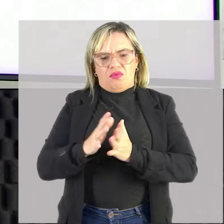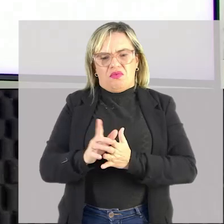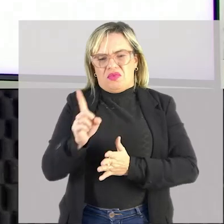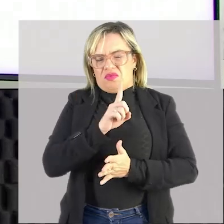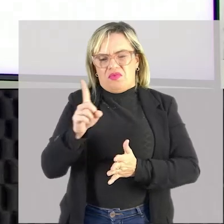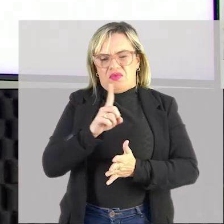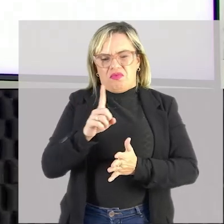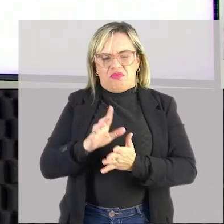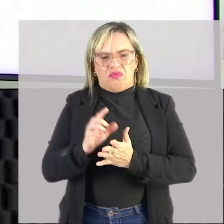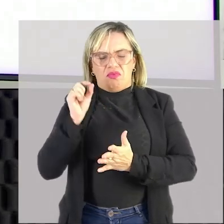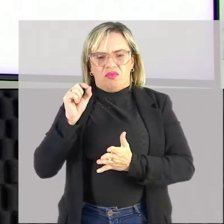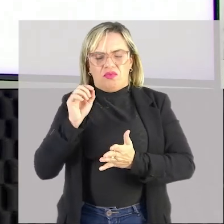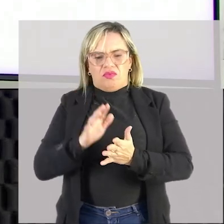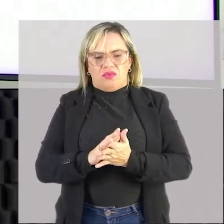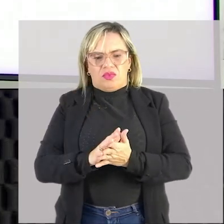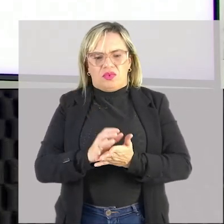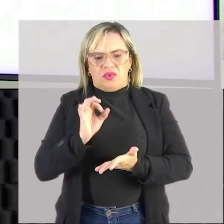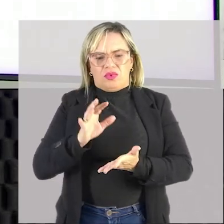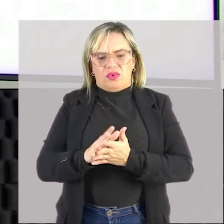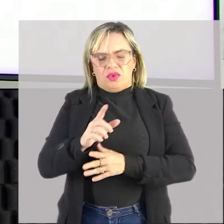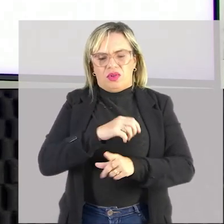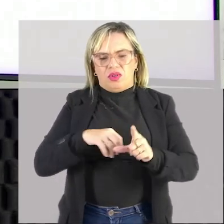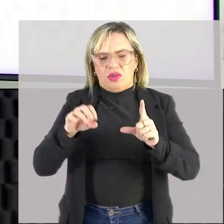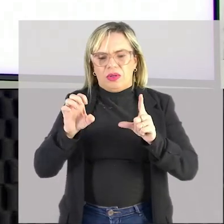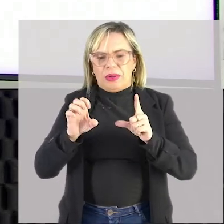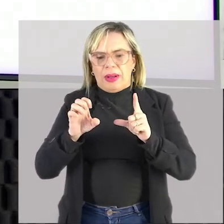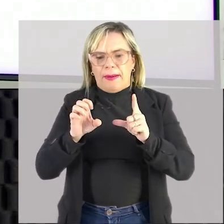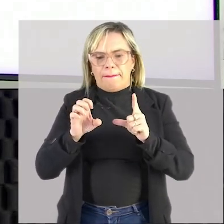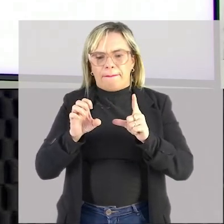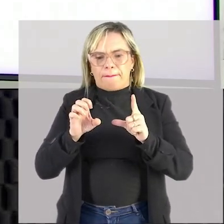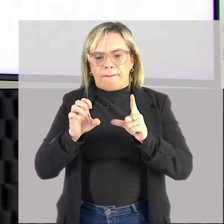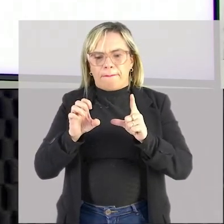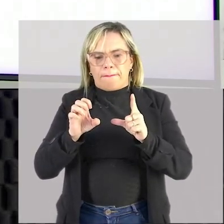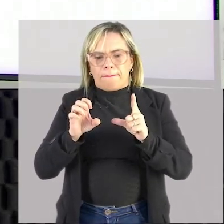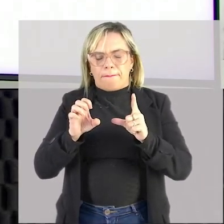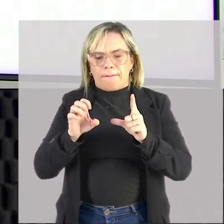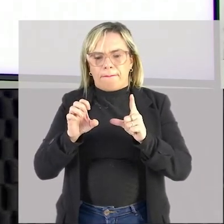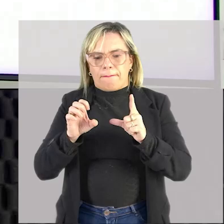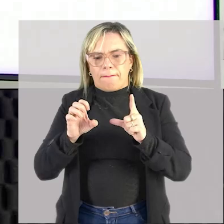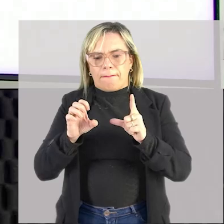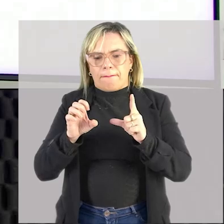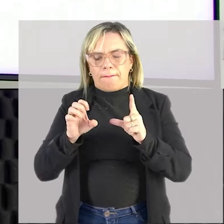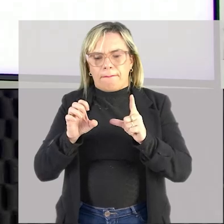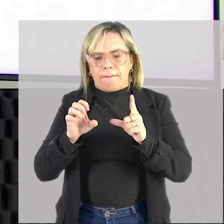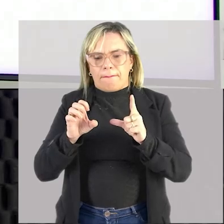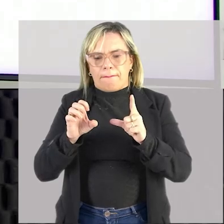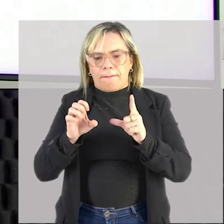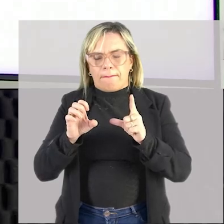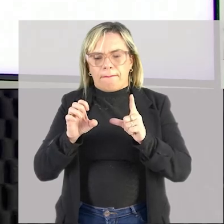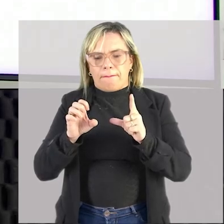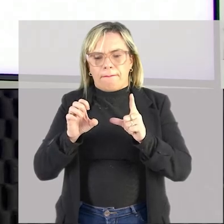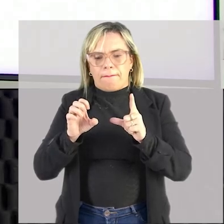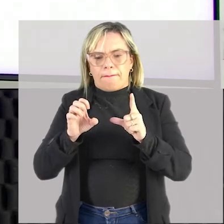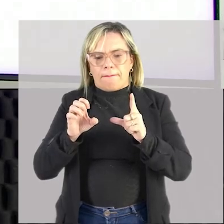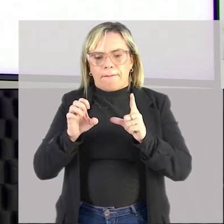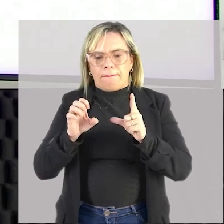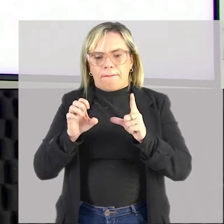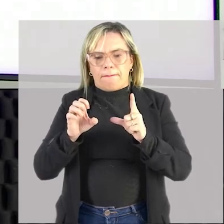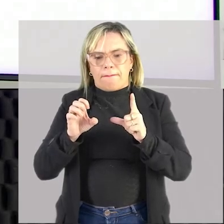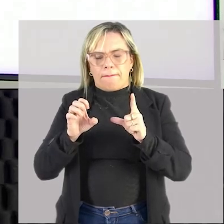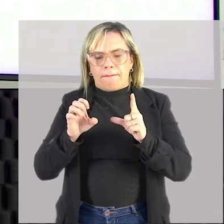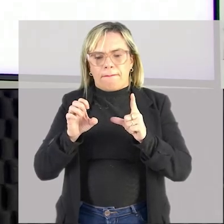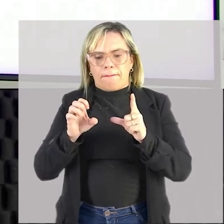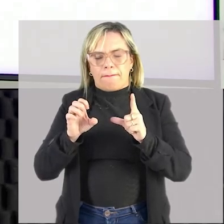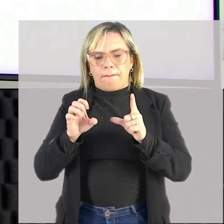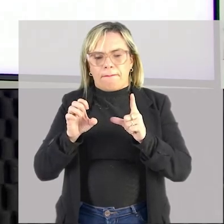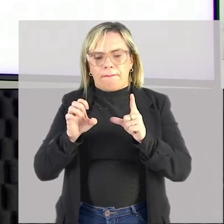não nos dá muita força. A letra E, a força da missão jesuíta, chocou-se com os interesses econômicos da coroa e dos colonos, o que resultou na